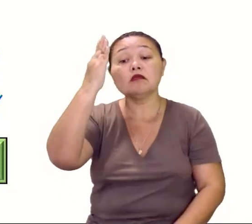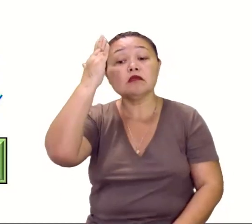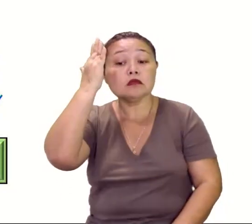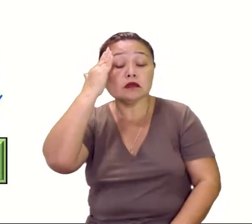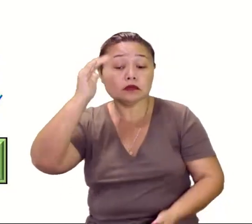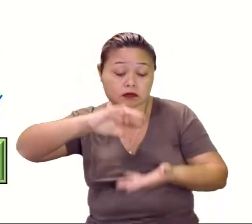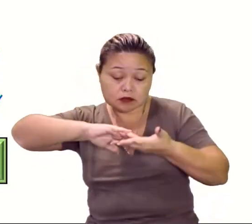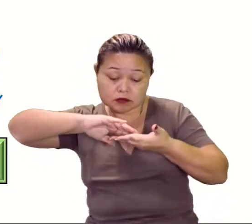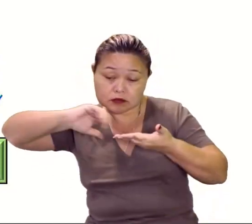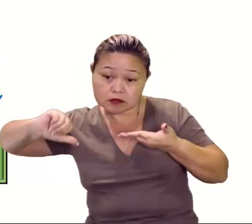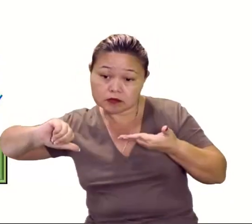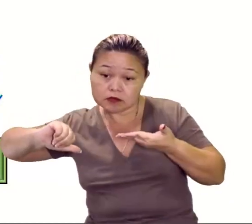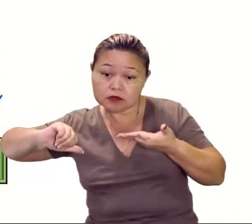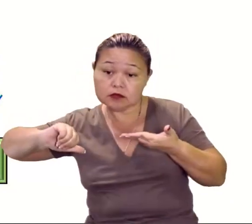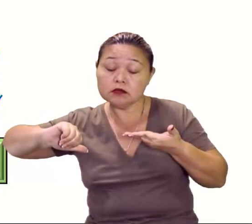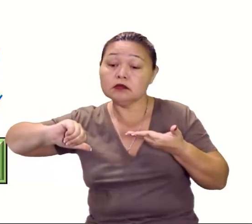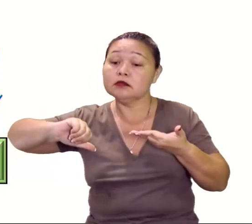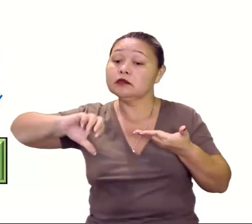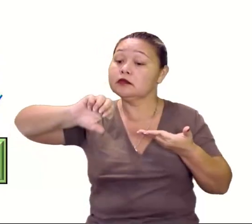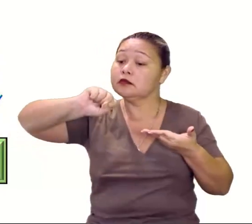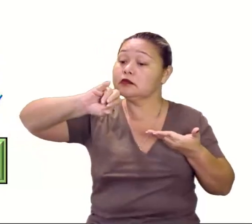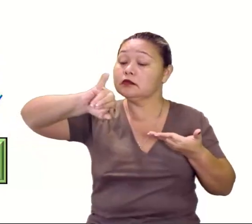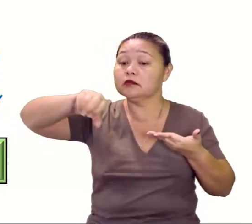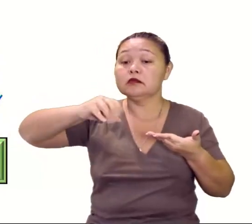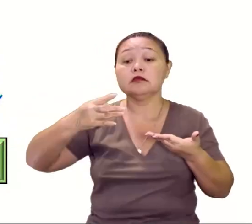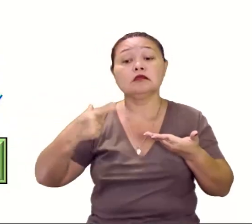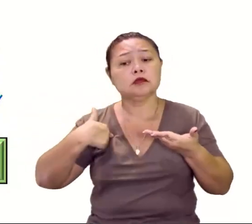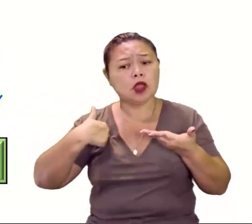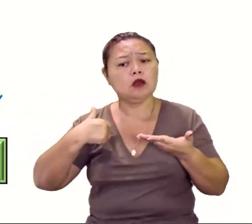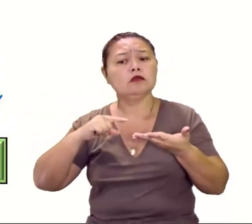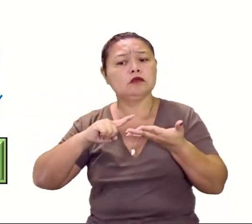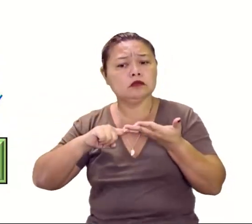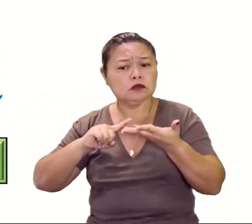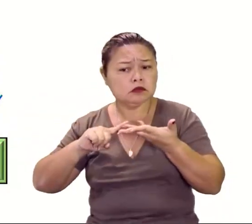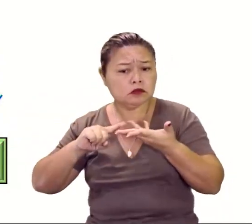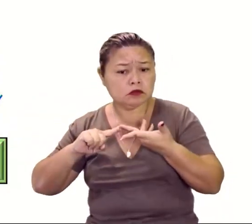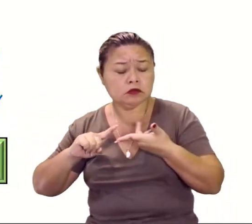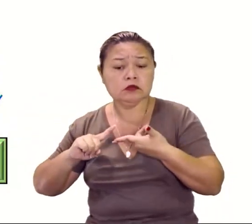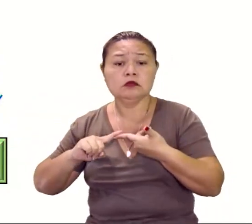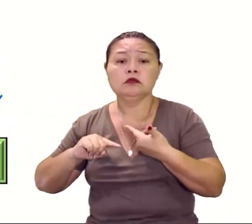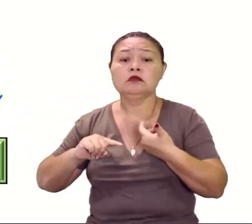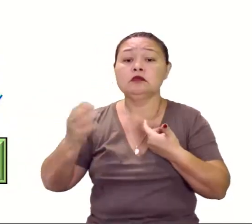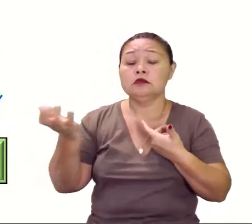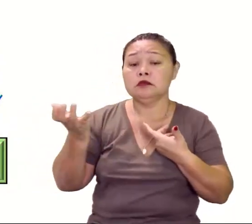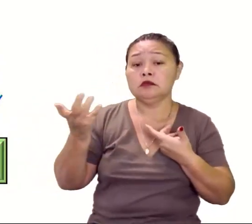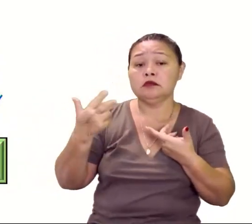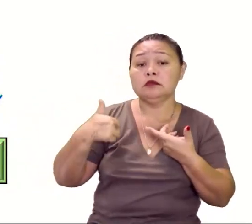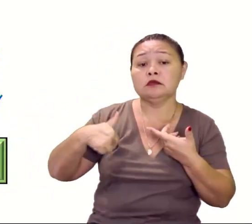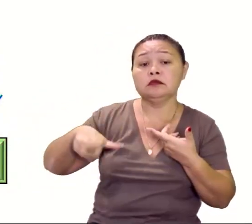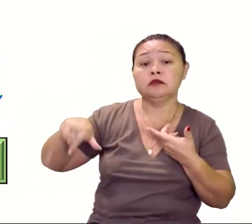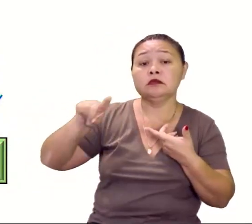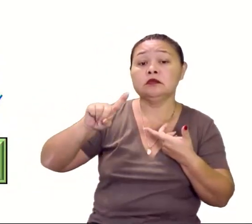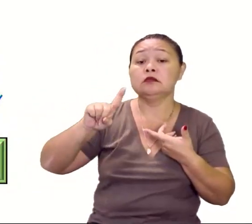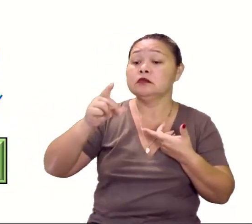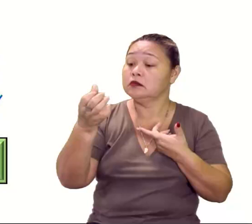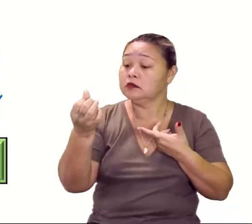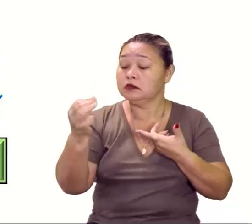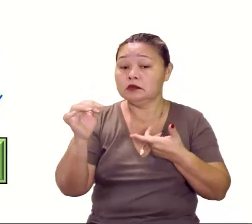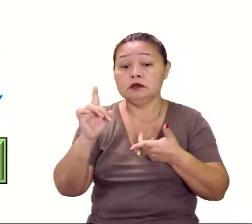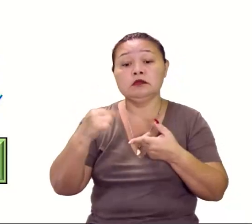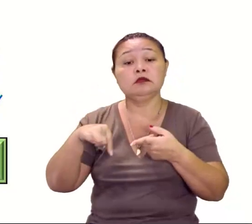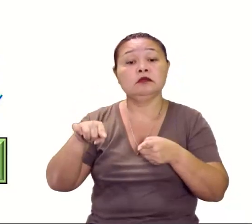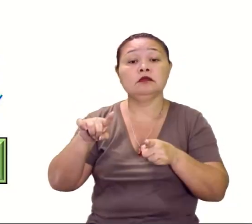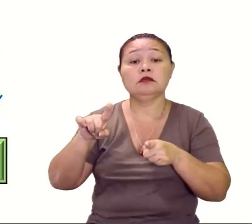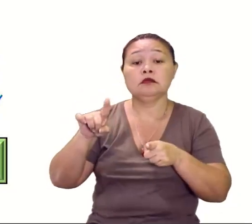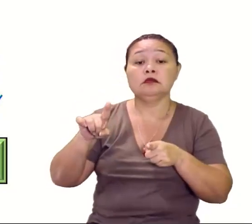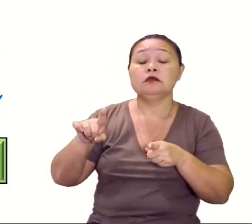pode separar toda a circunferência da soja e já economiza um monte de conta. Sim, se você quiser, você já sabe que soja é 600, não é? É 600.